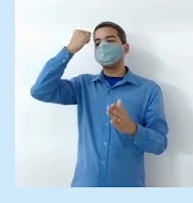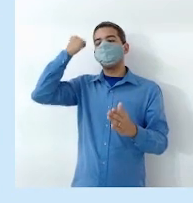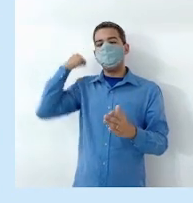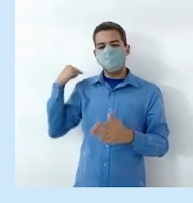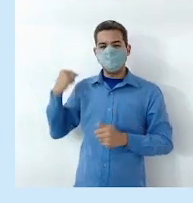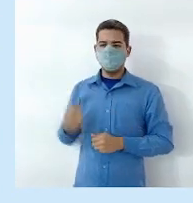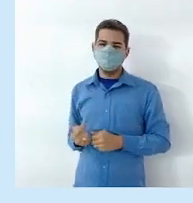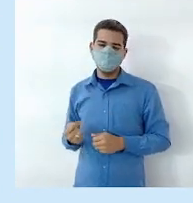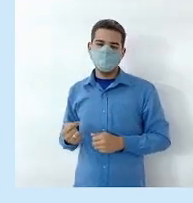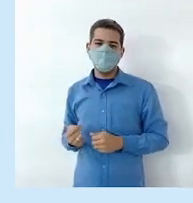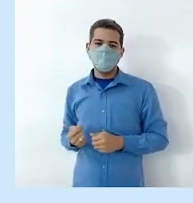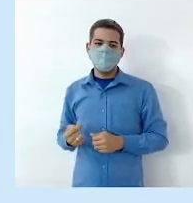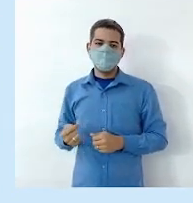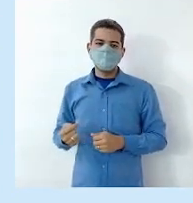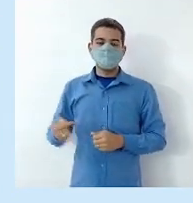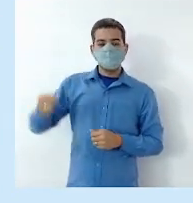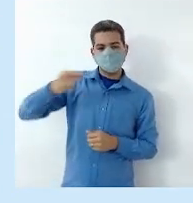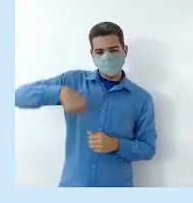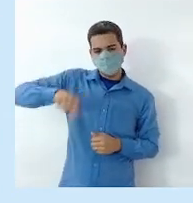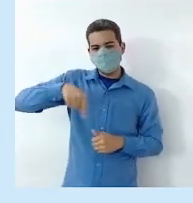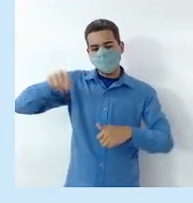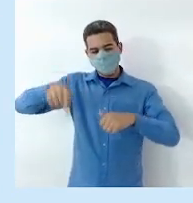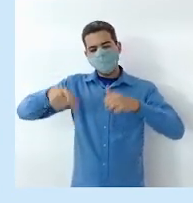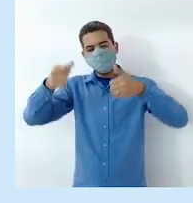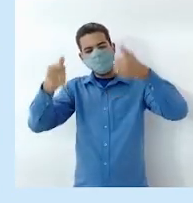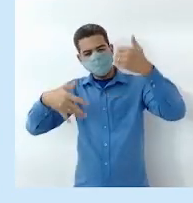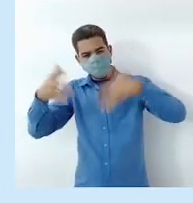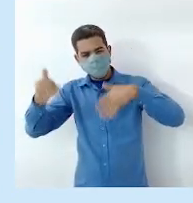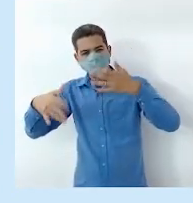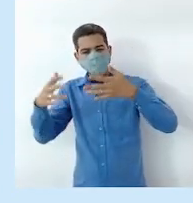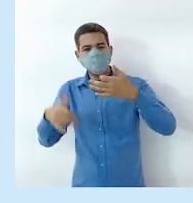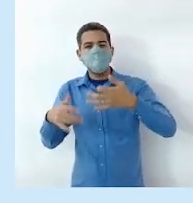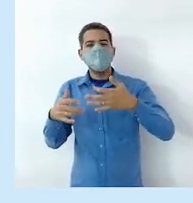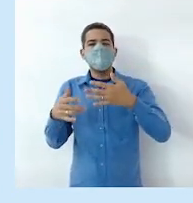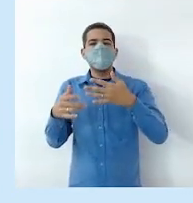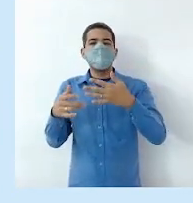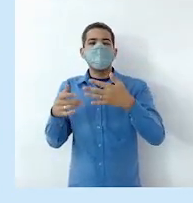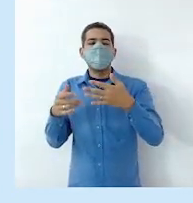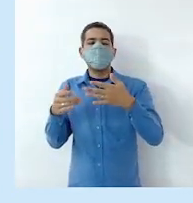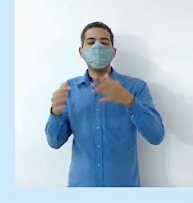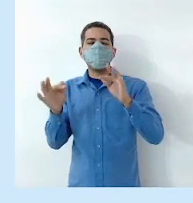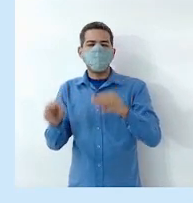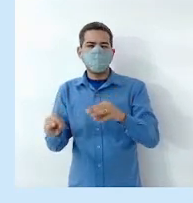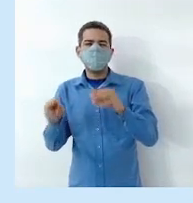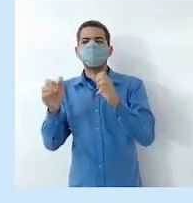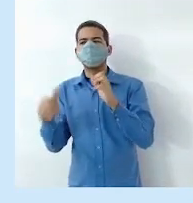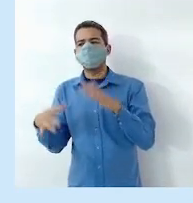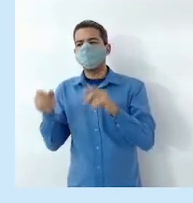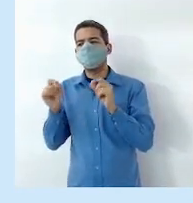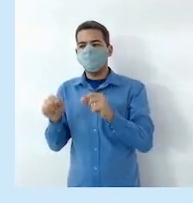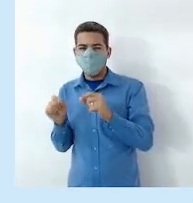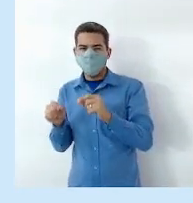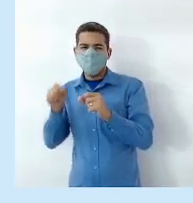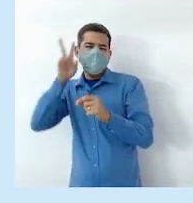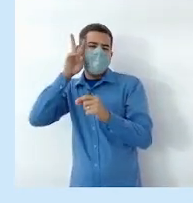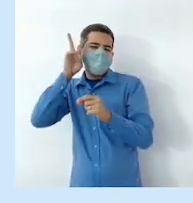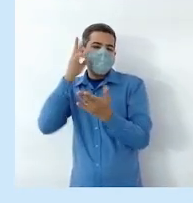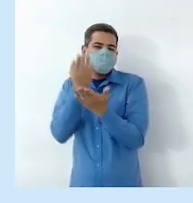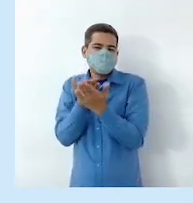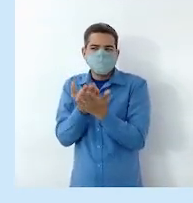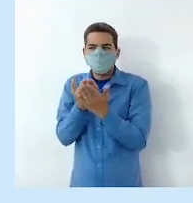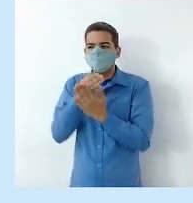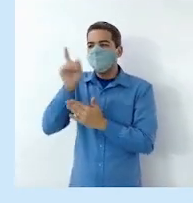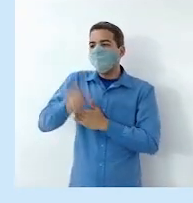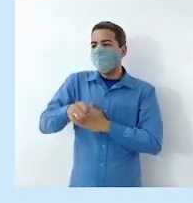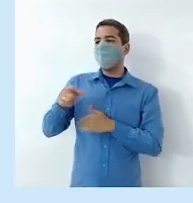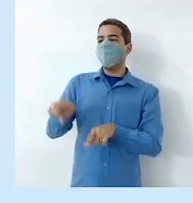Para a gente terminar essa parte de estrutura, de lembranças, né, de revisão de todos esses elementos, a gente não